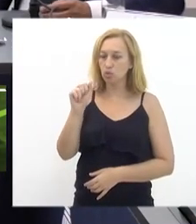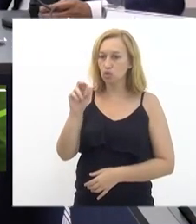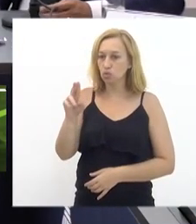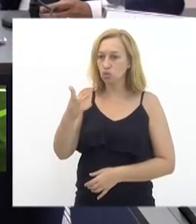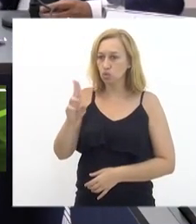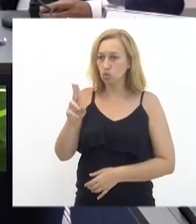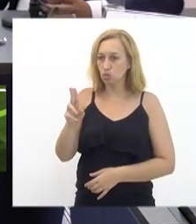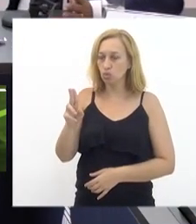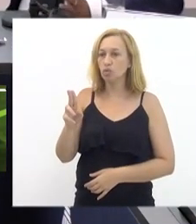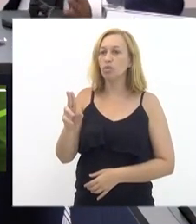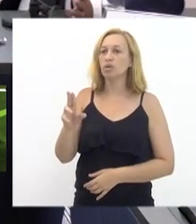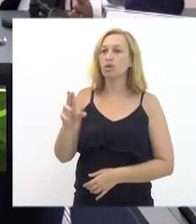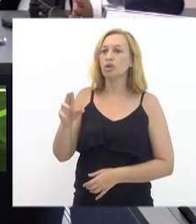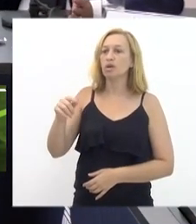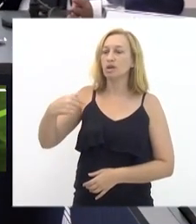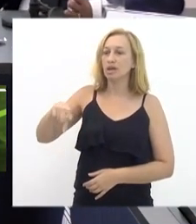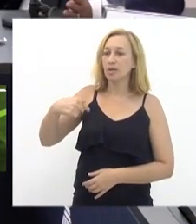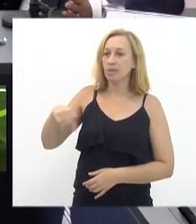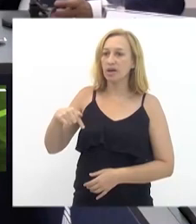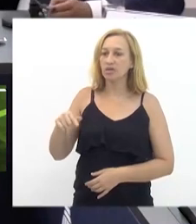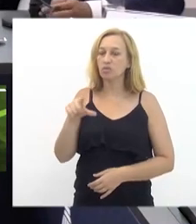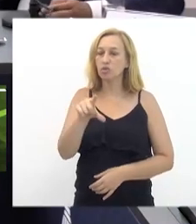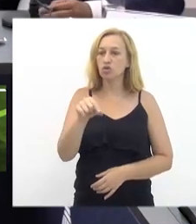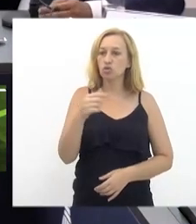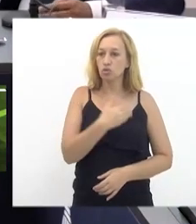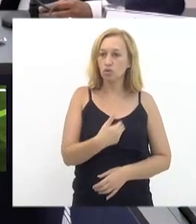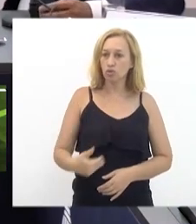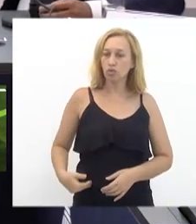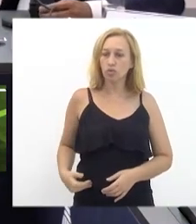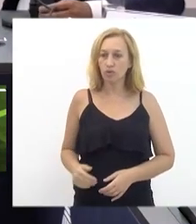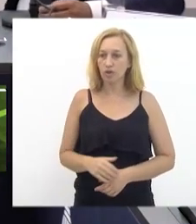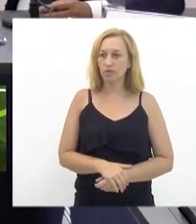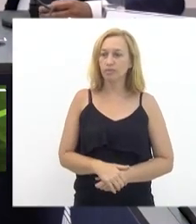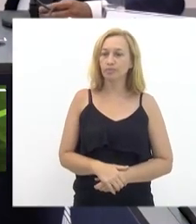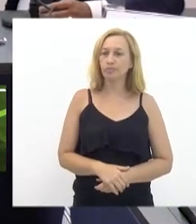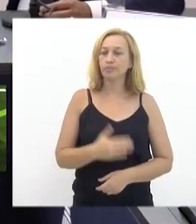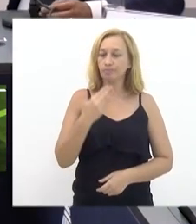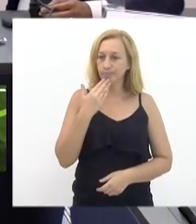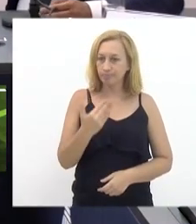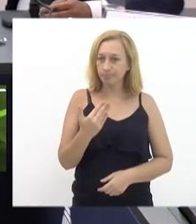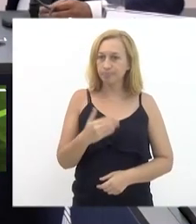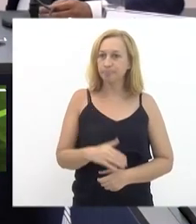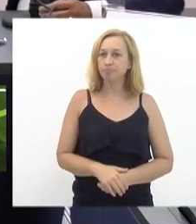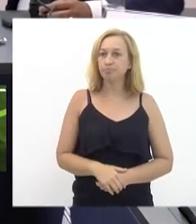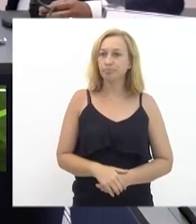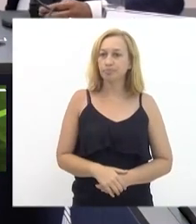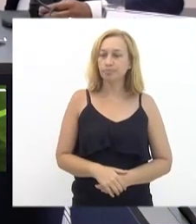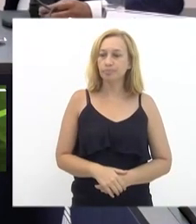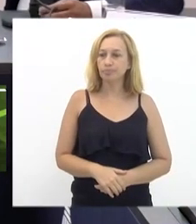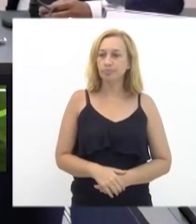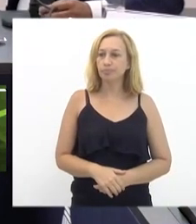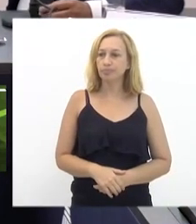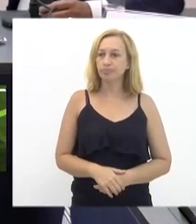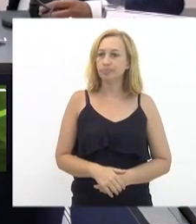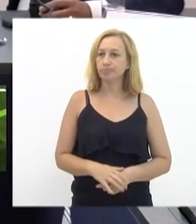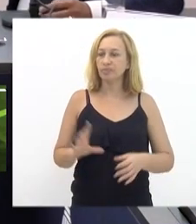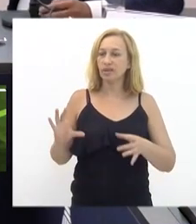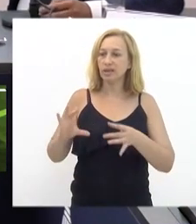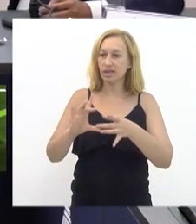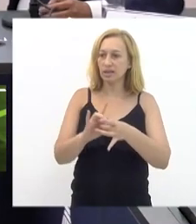o porquê que nós ficamos com a decisão do governo obviamente nós fizemos a solicitação do que a gente tinha condição de fazer o trecho